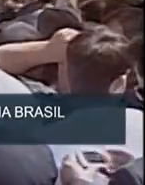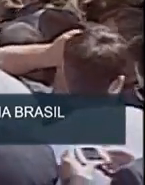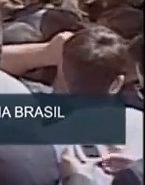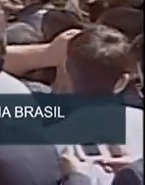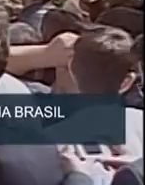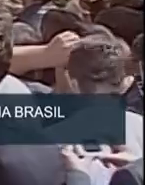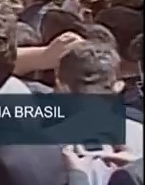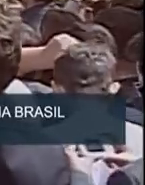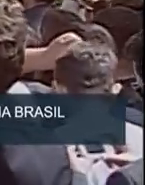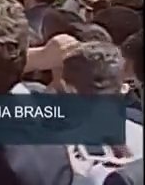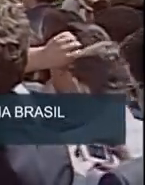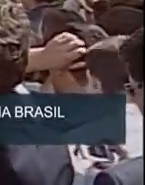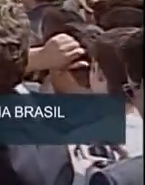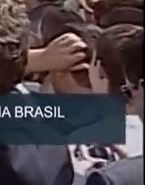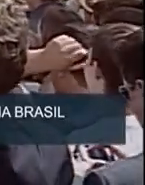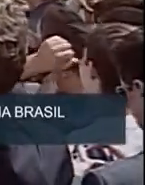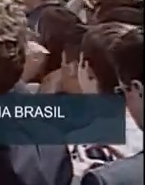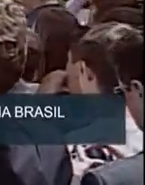russef